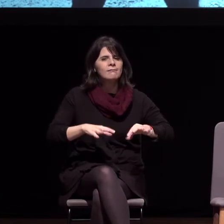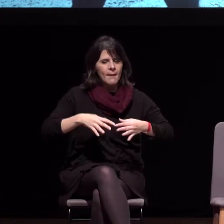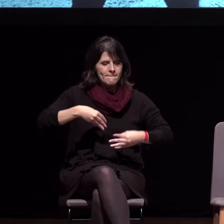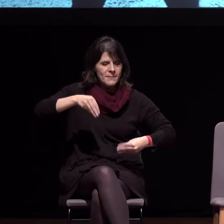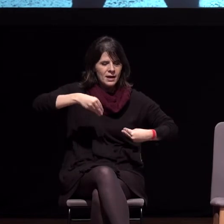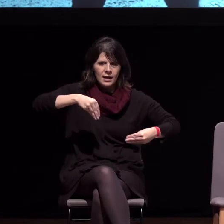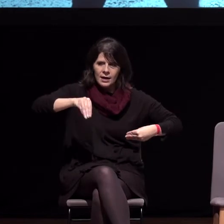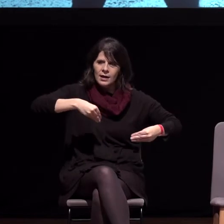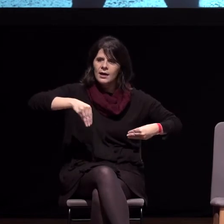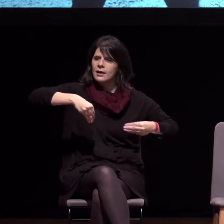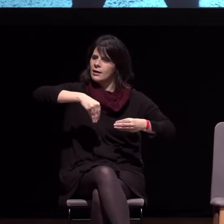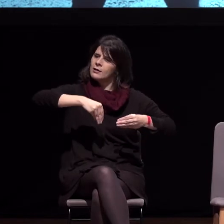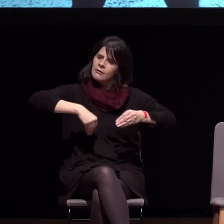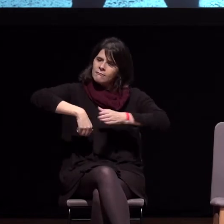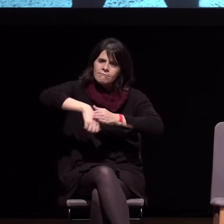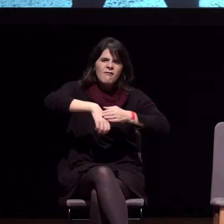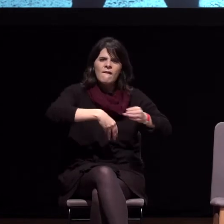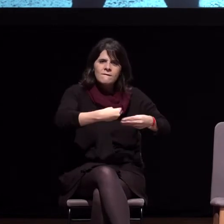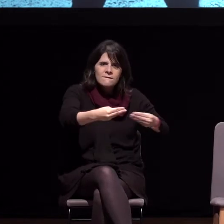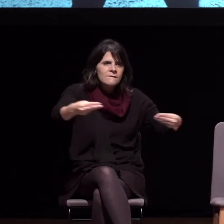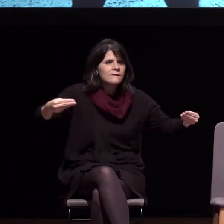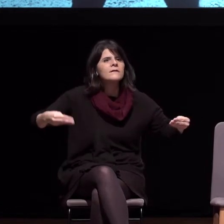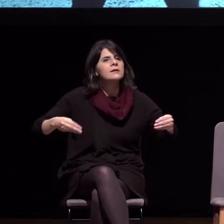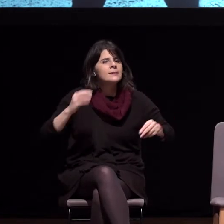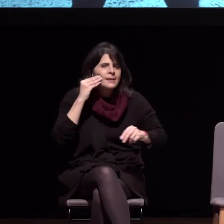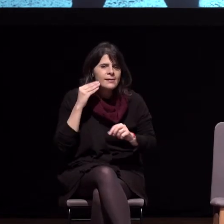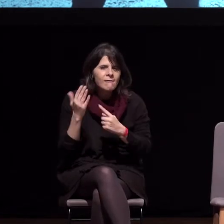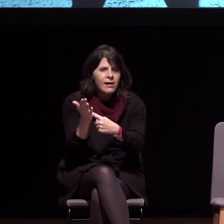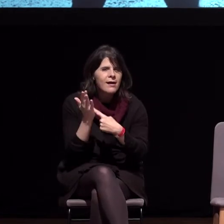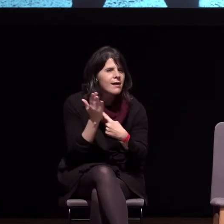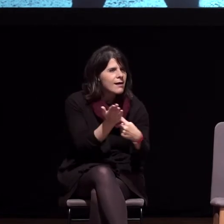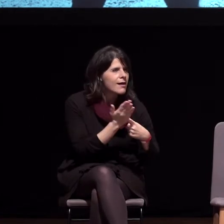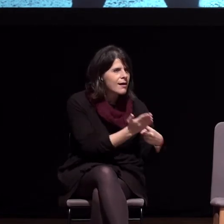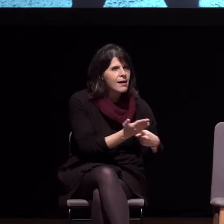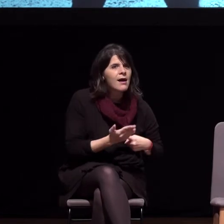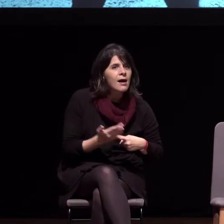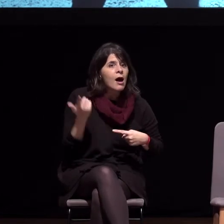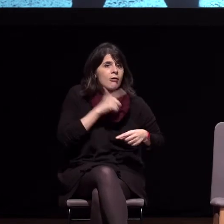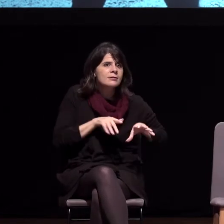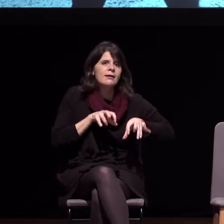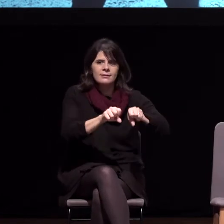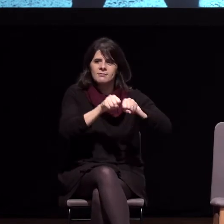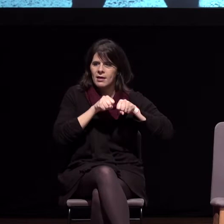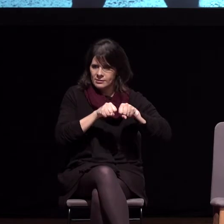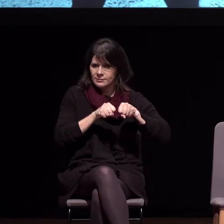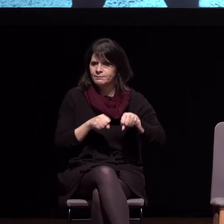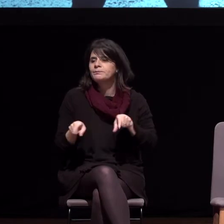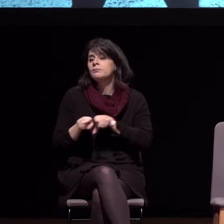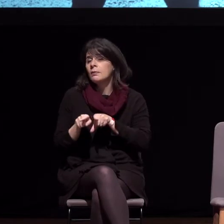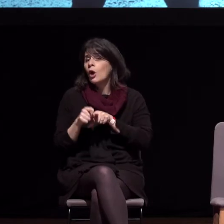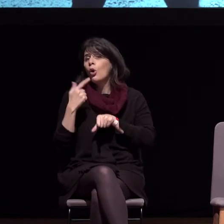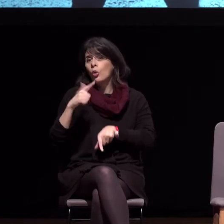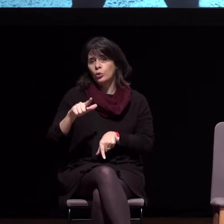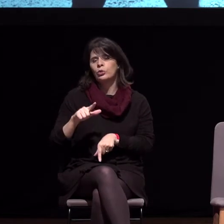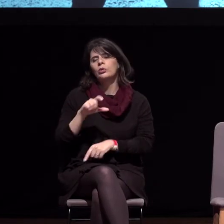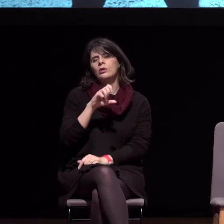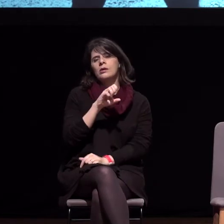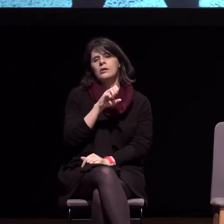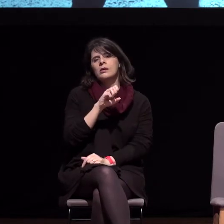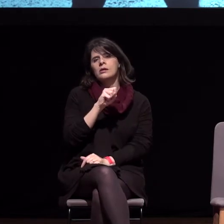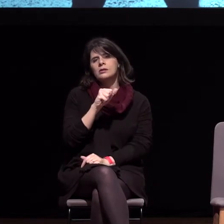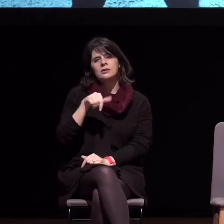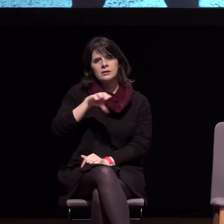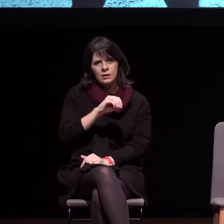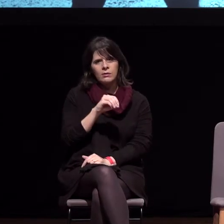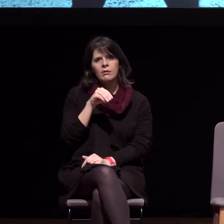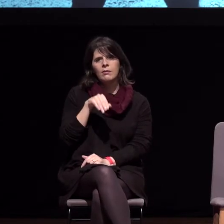ali para conseguir um espaço, né? São Miguel Paulista é o reduto mais nordestino de São